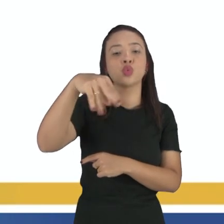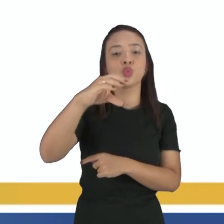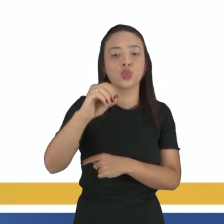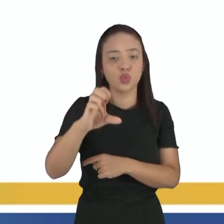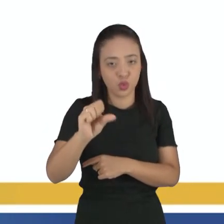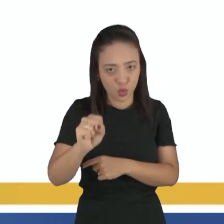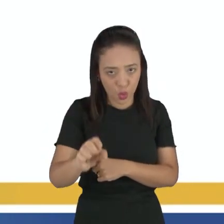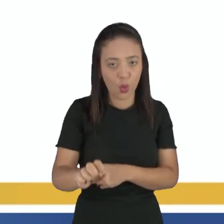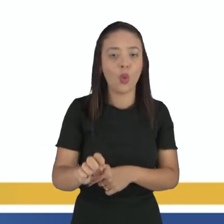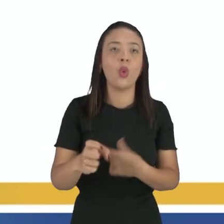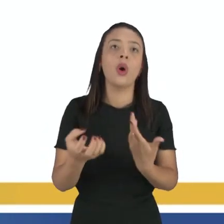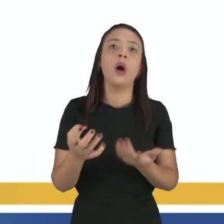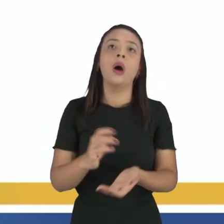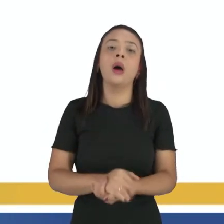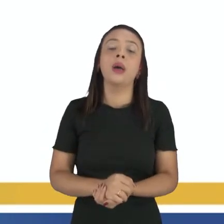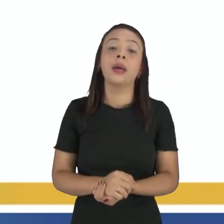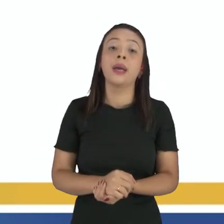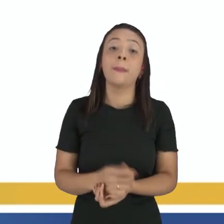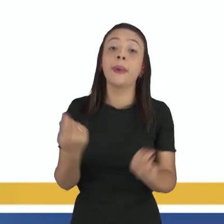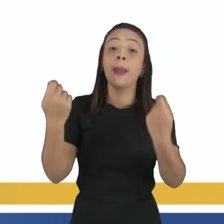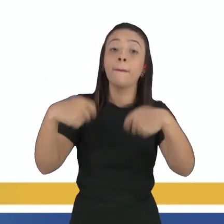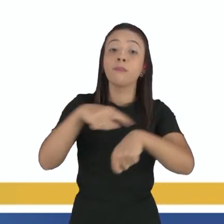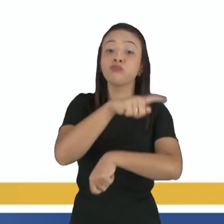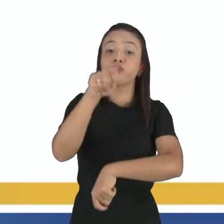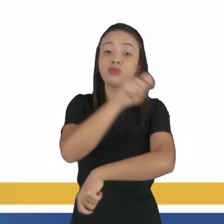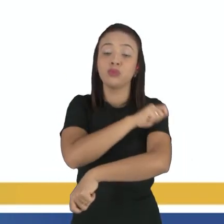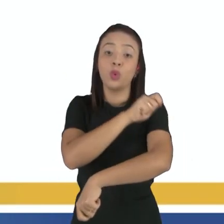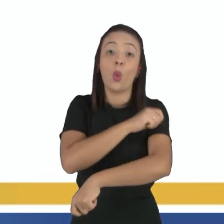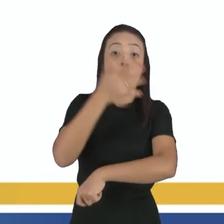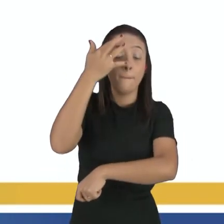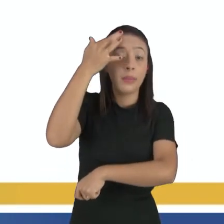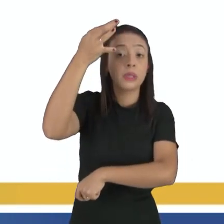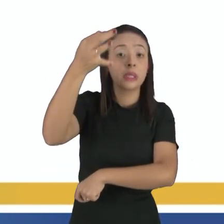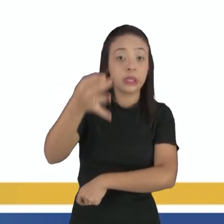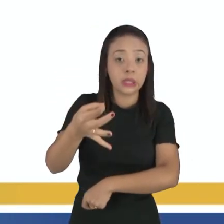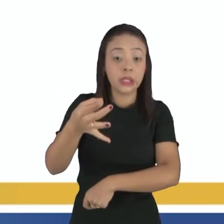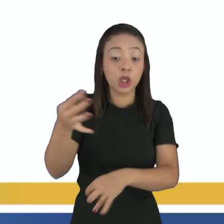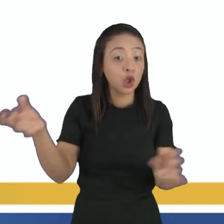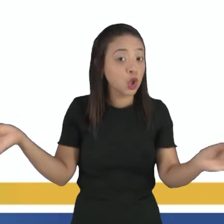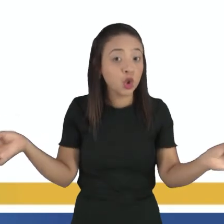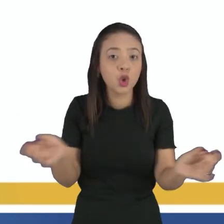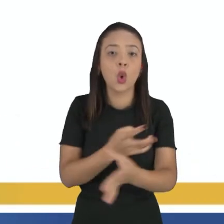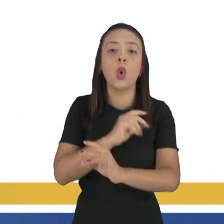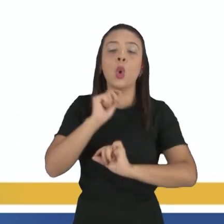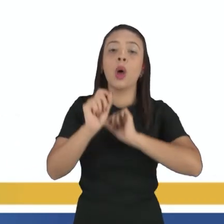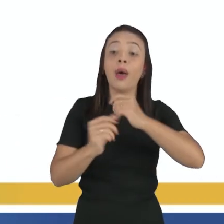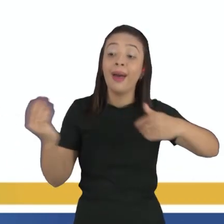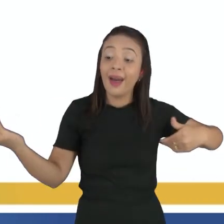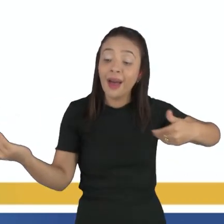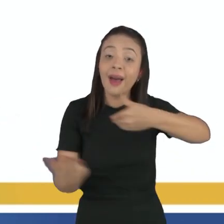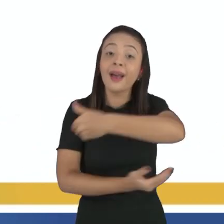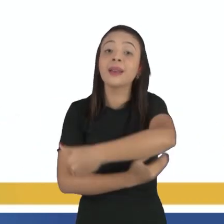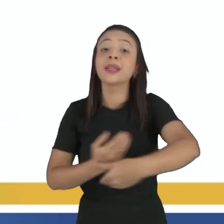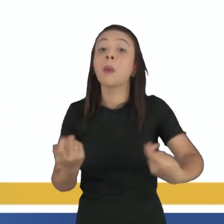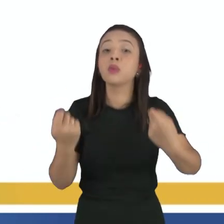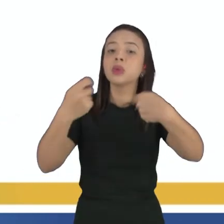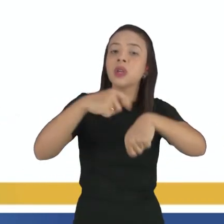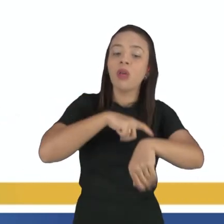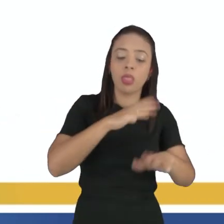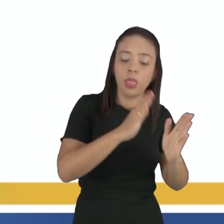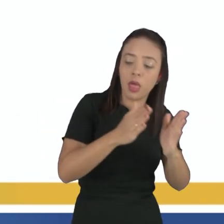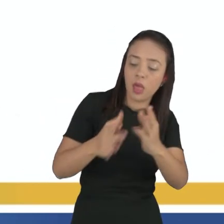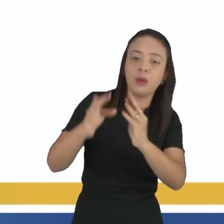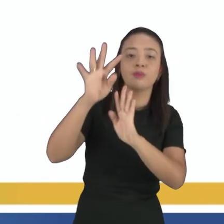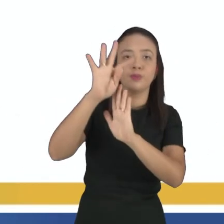permite que o aluno tem uma o entendimento completo sobre a relação que existe entre